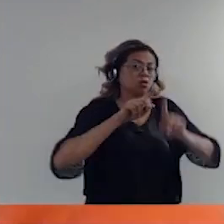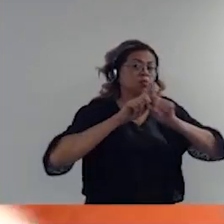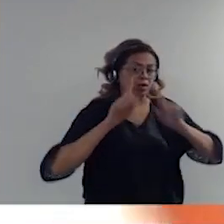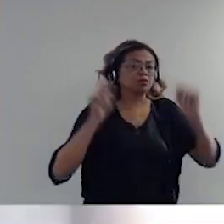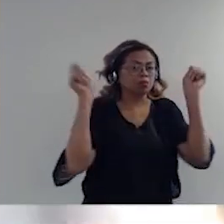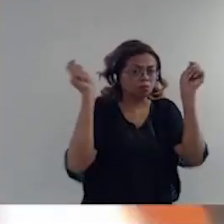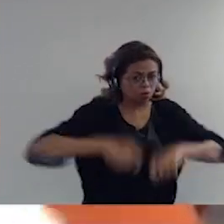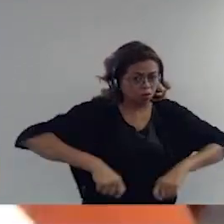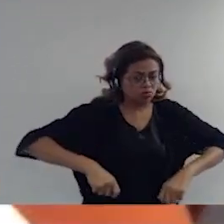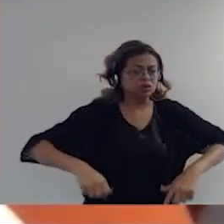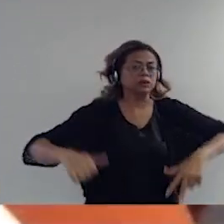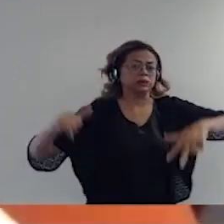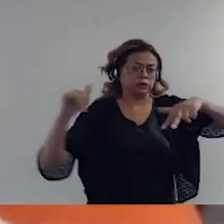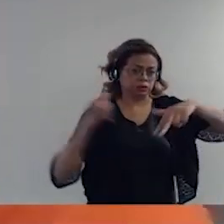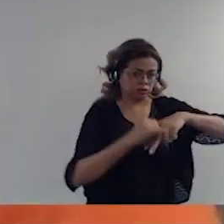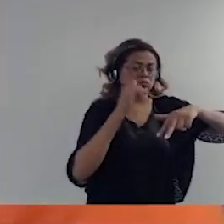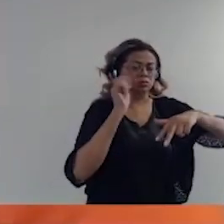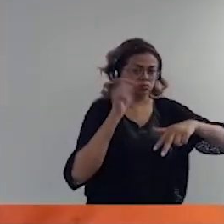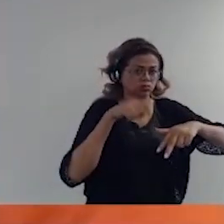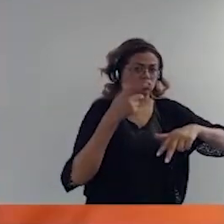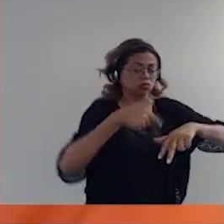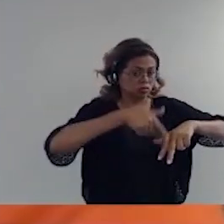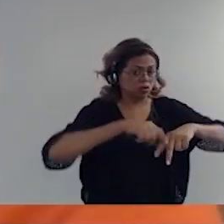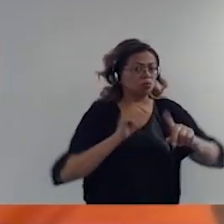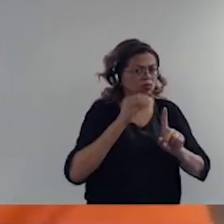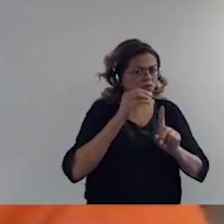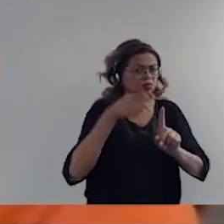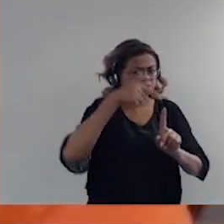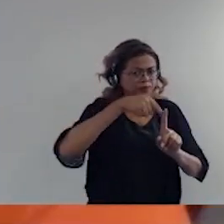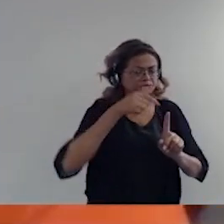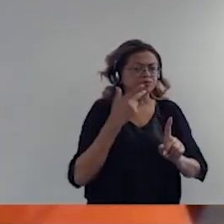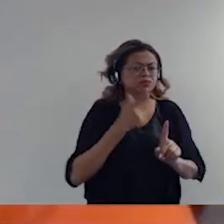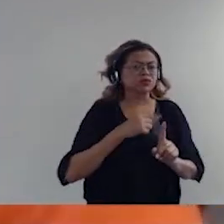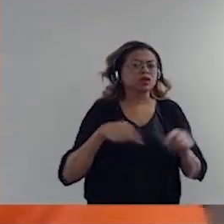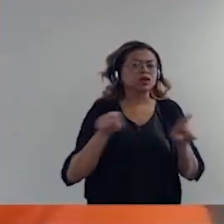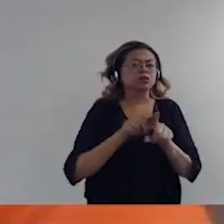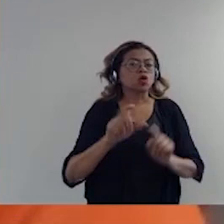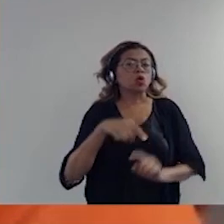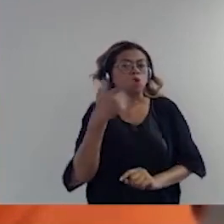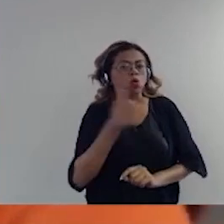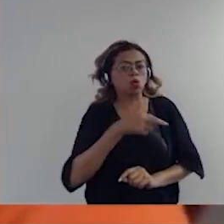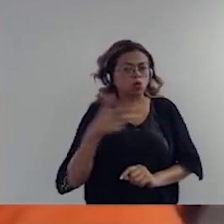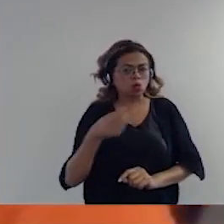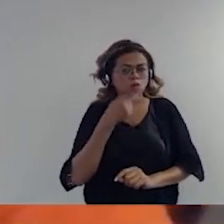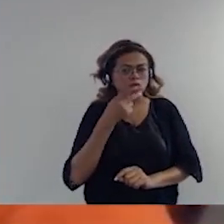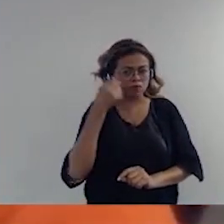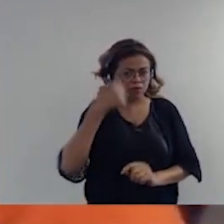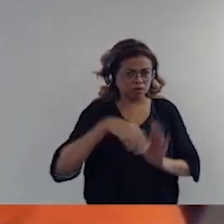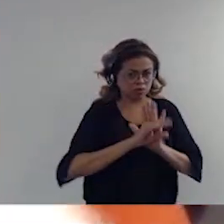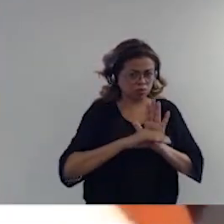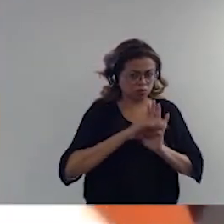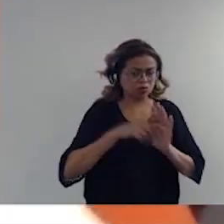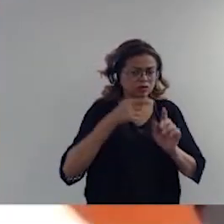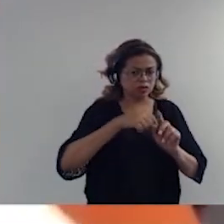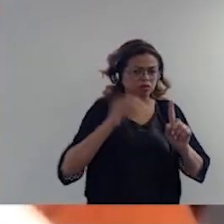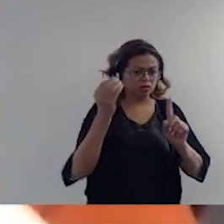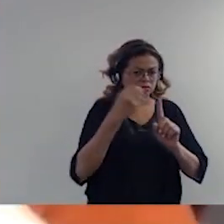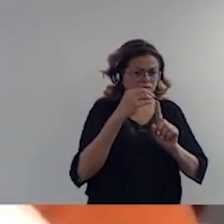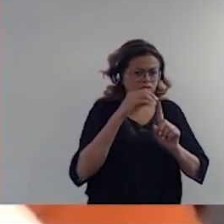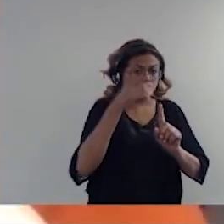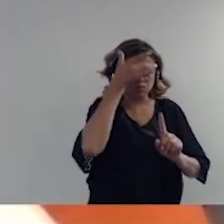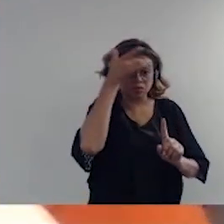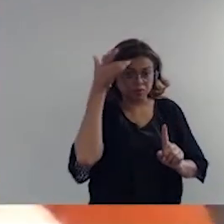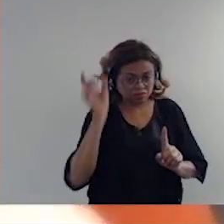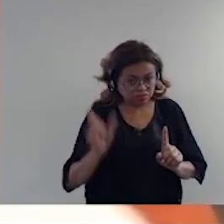potencialmente. Outra questão que eu gostaria de trazer sobre vulnerabilidade e sobre os sujeitos